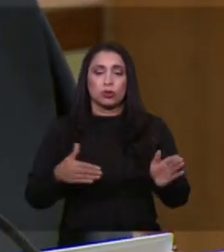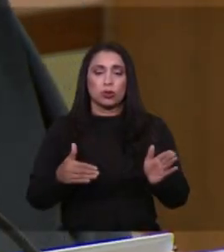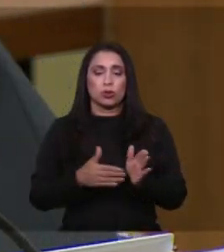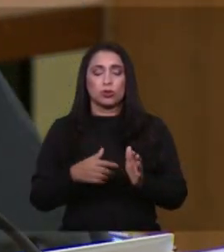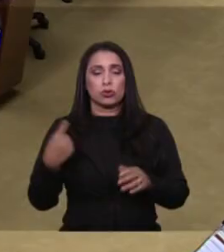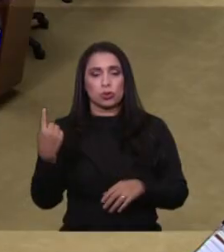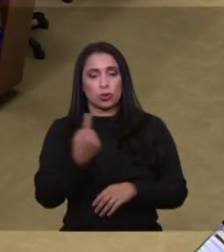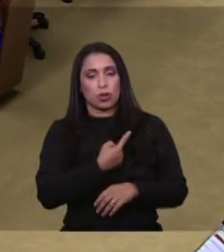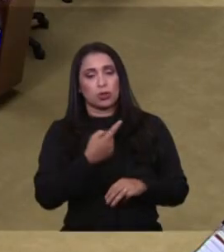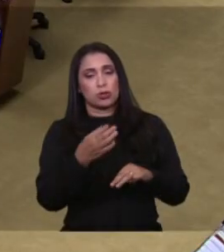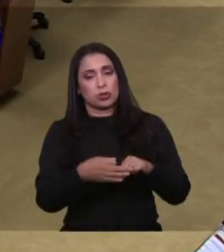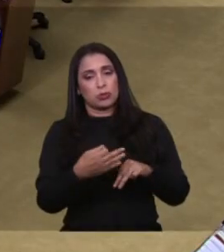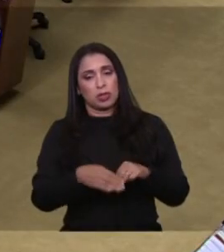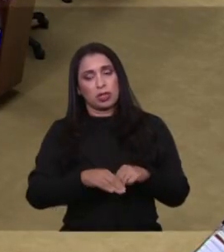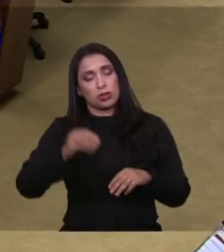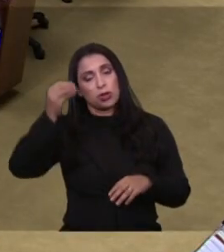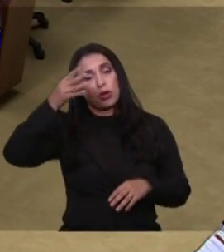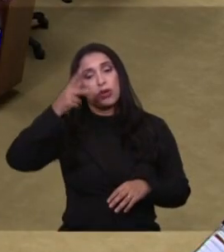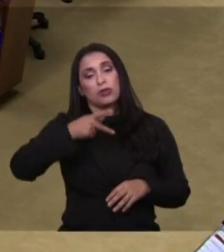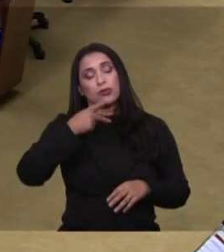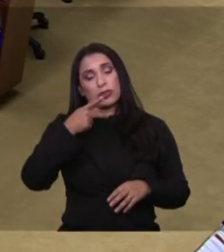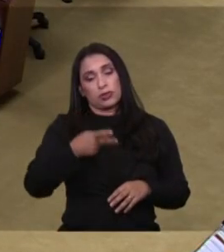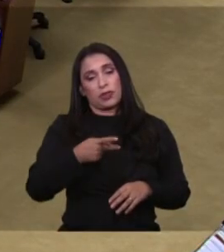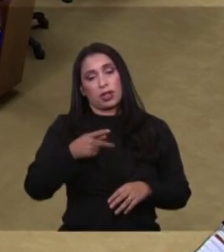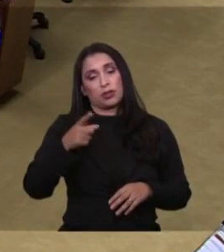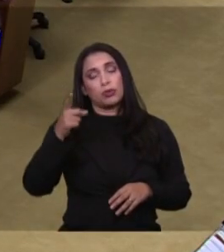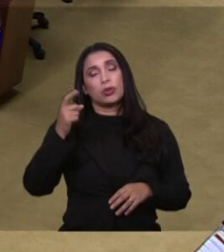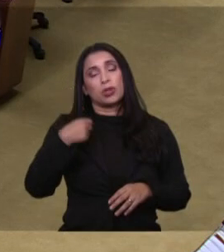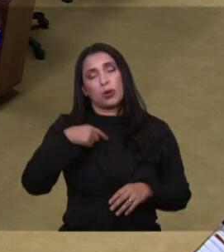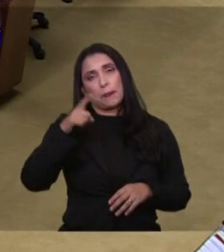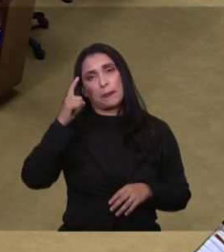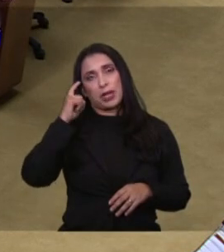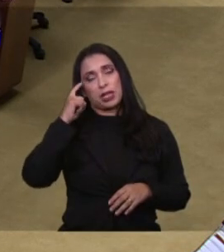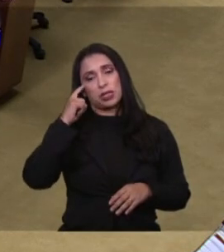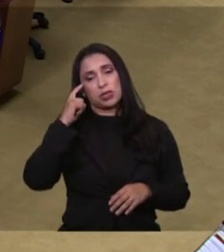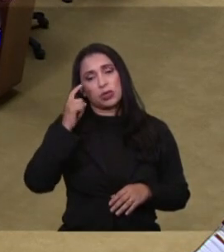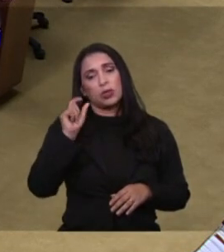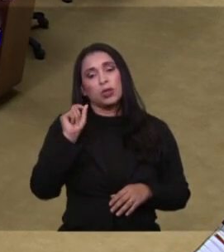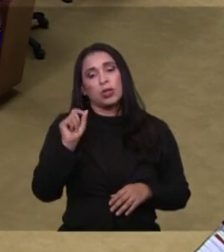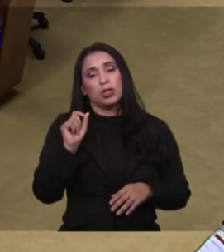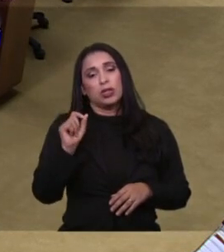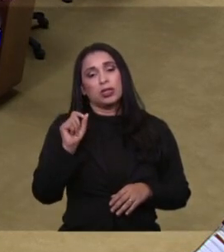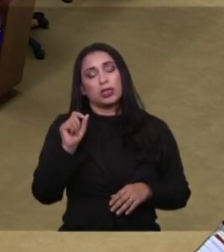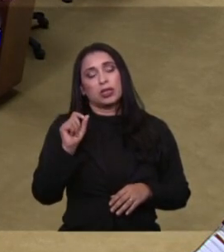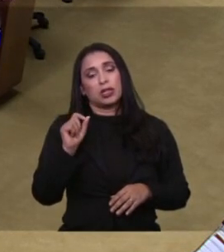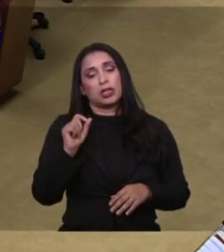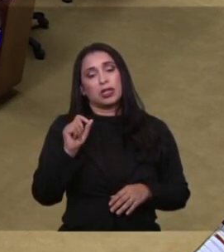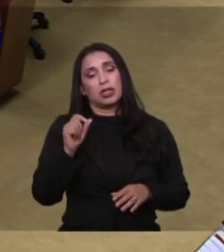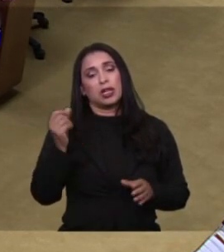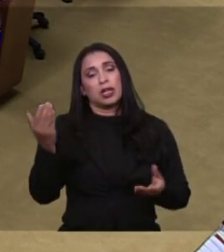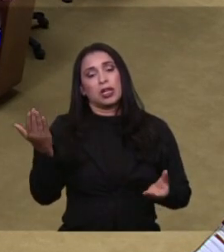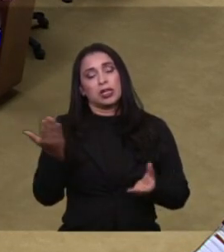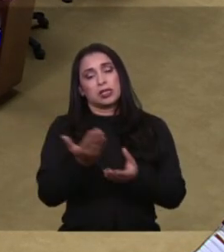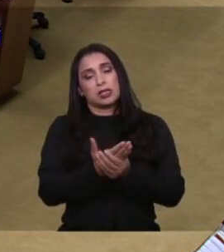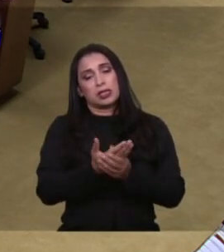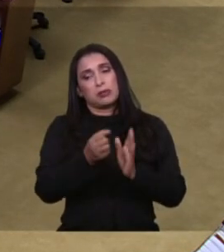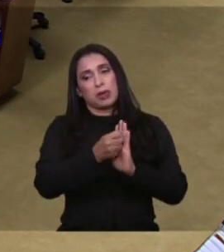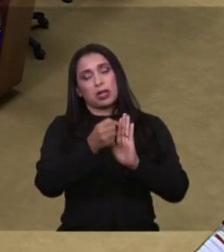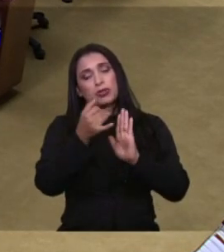A questão que me fez trazer esse esses embargos de